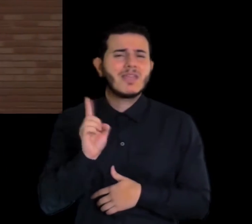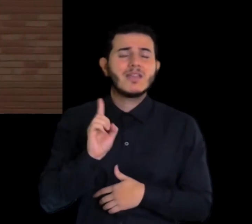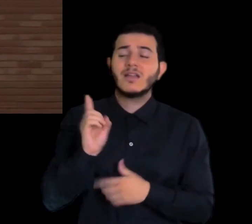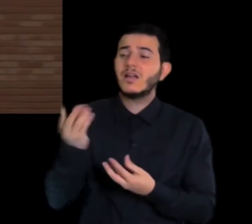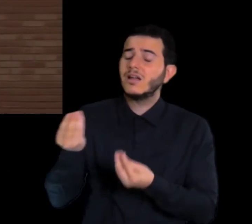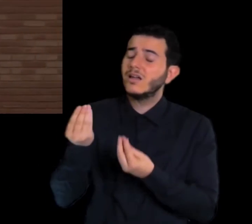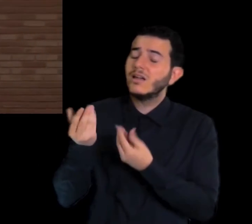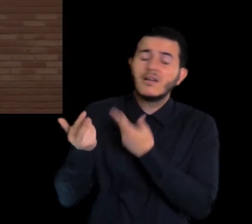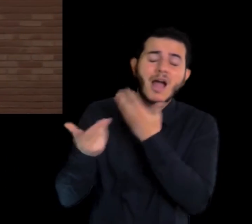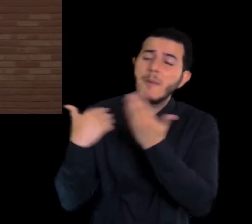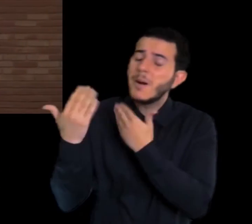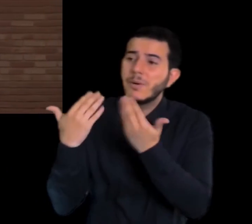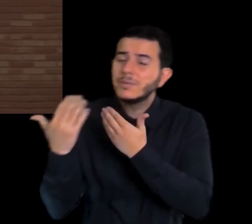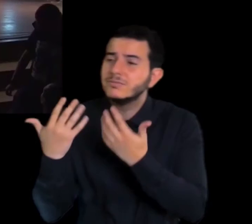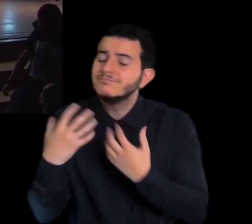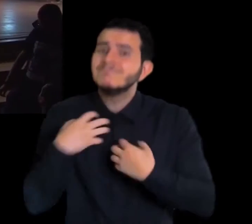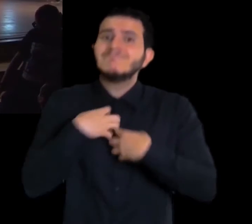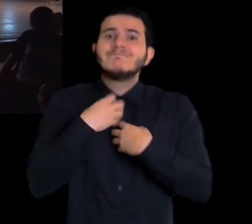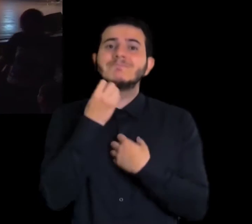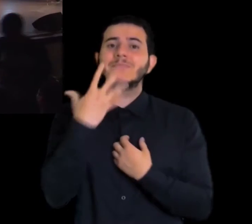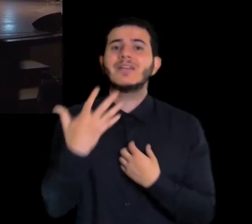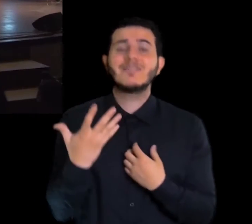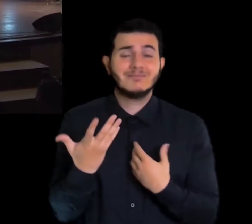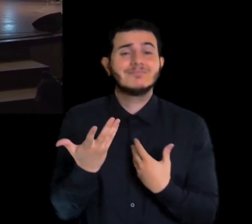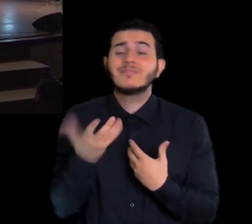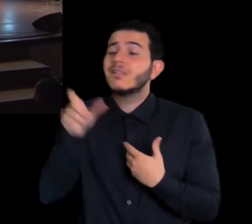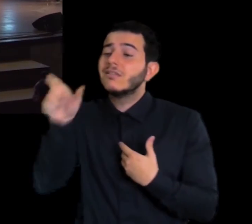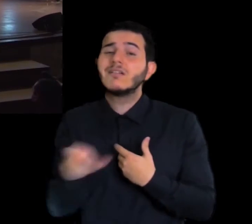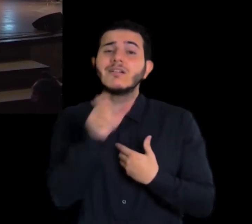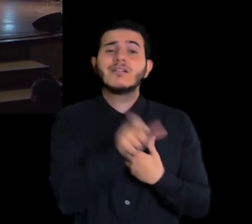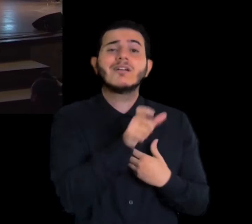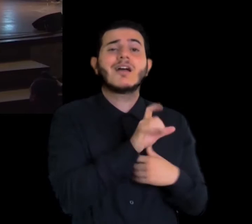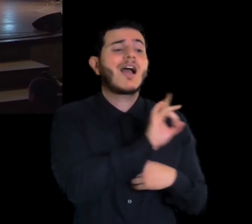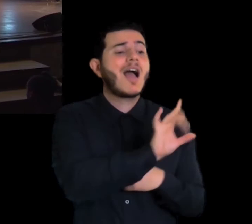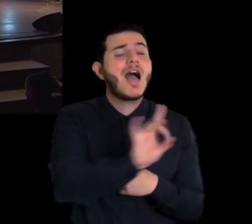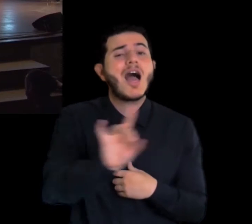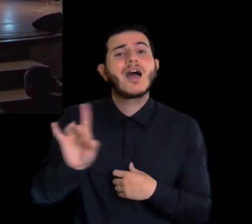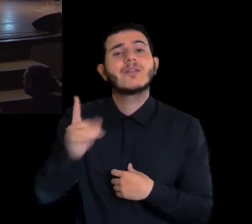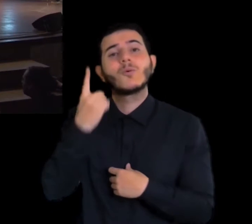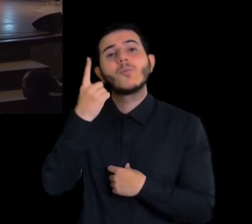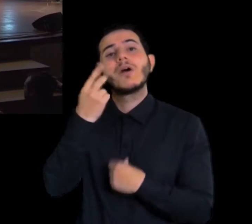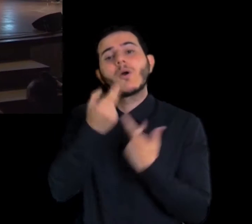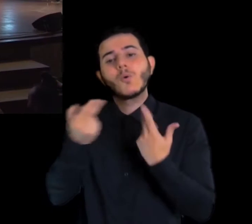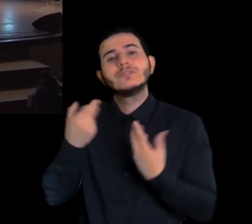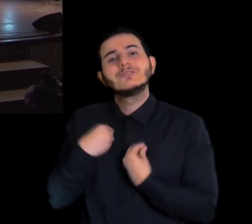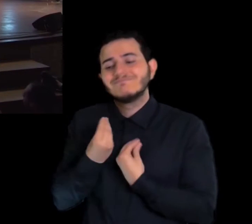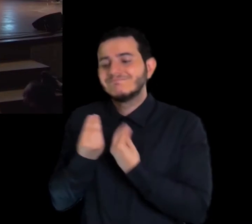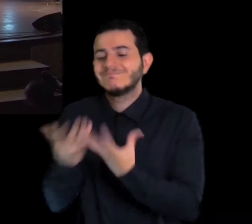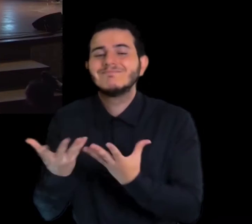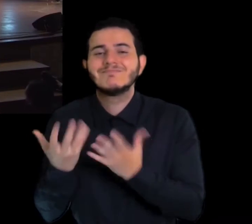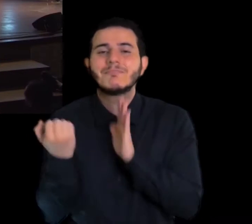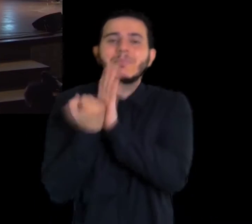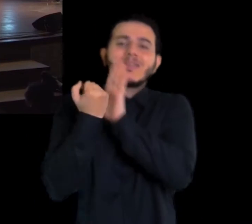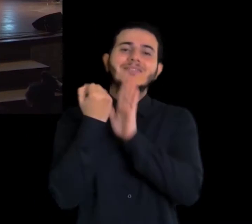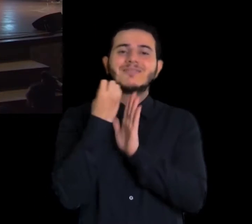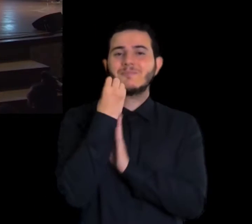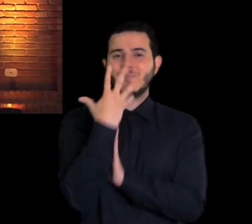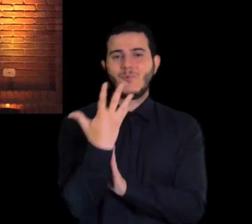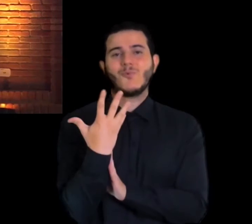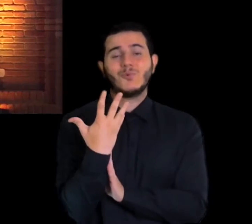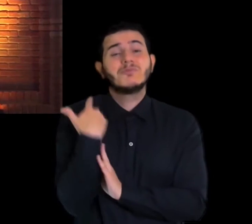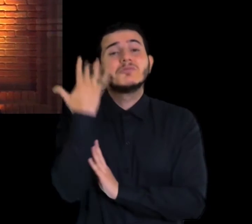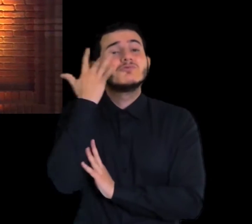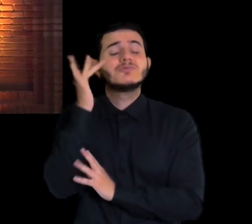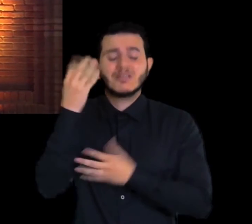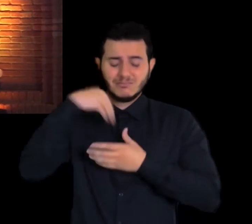Né? Então quando eu olho para cá, é assim, como é que eu vou me manifestar? Eu passei por você, alguma coisa boa tem que ficar. Que eu não sei